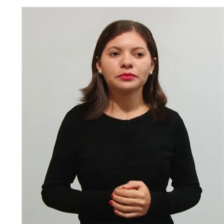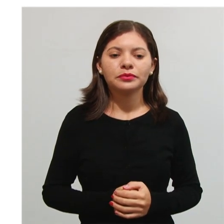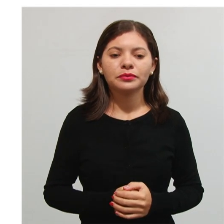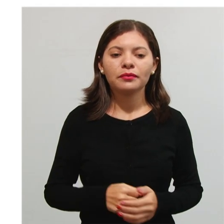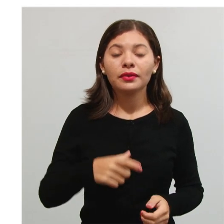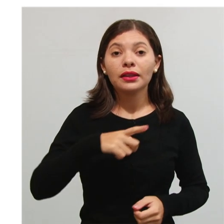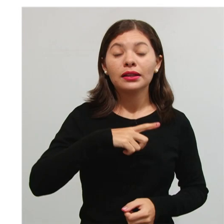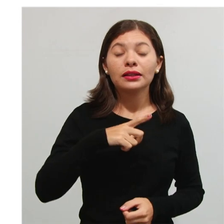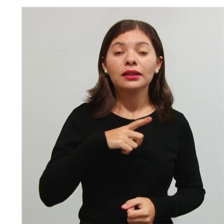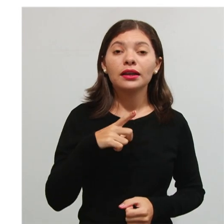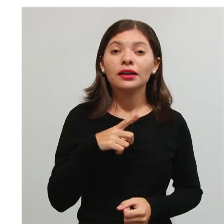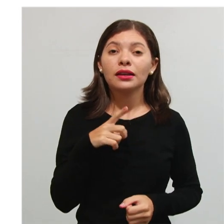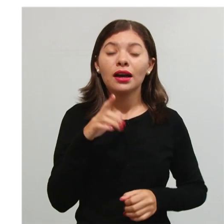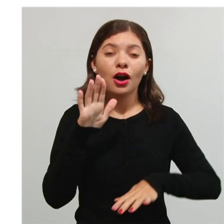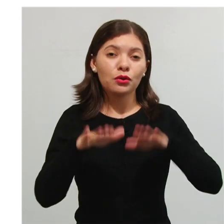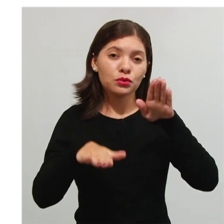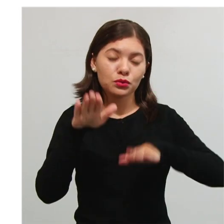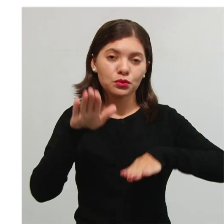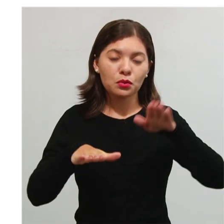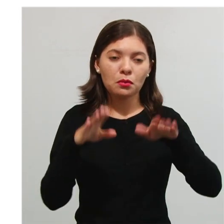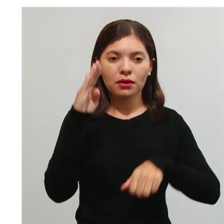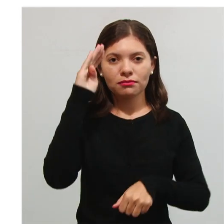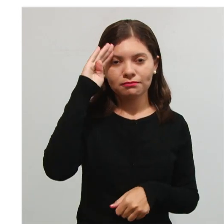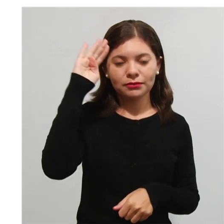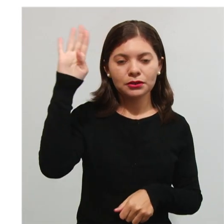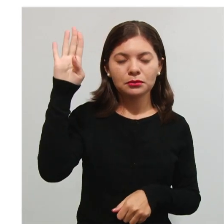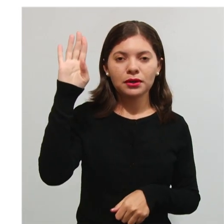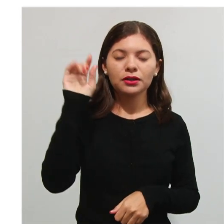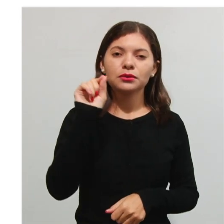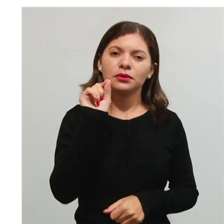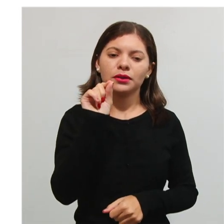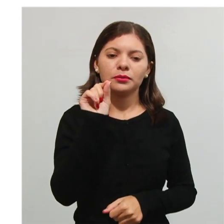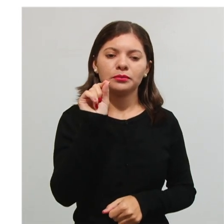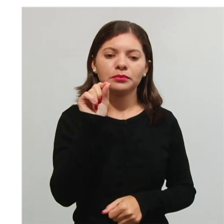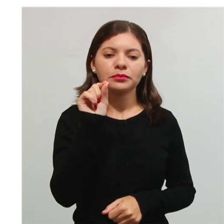Nós temos aí algumas das principais